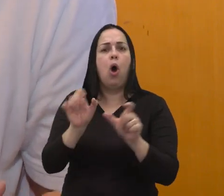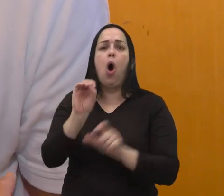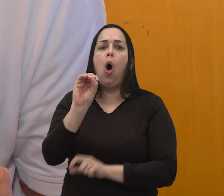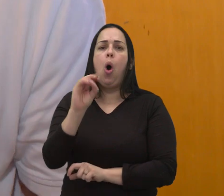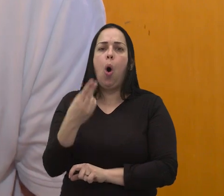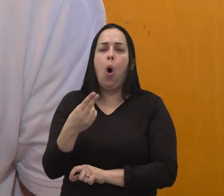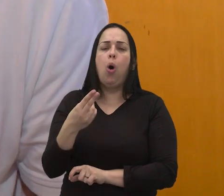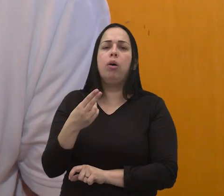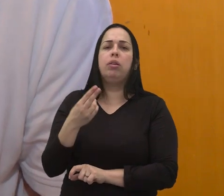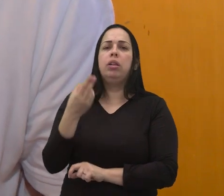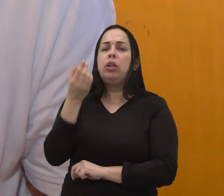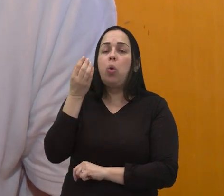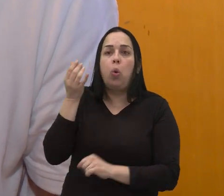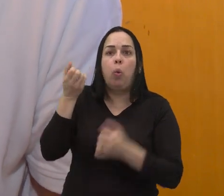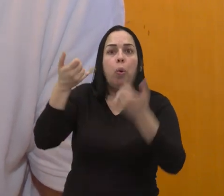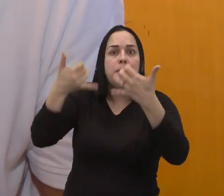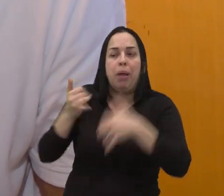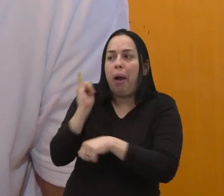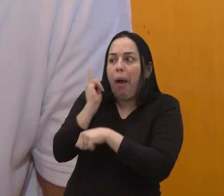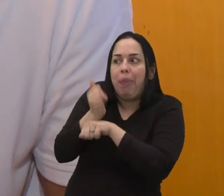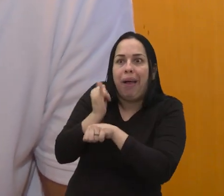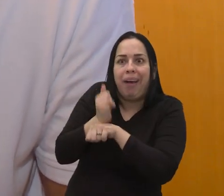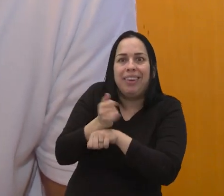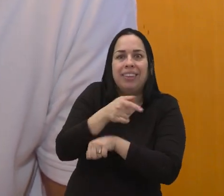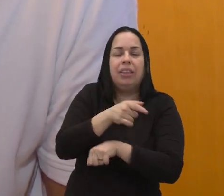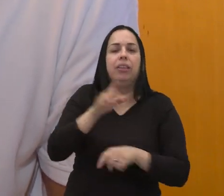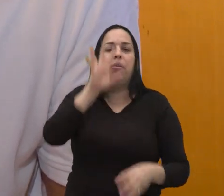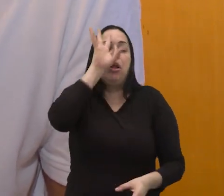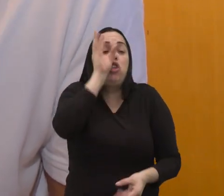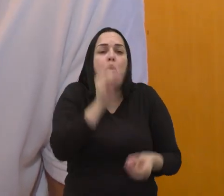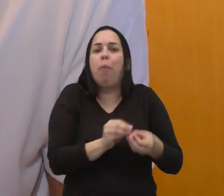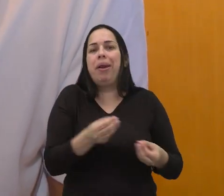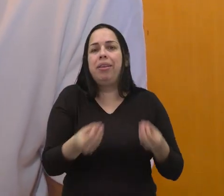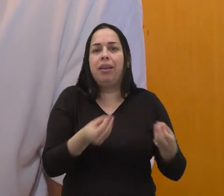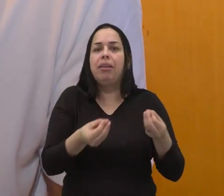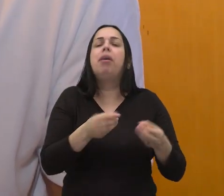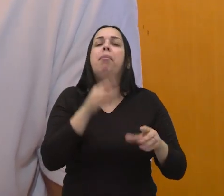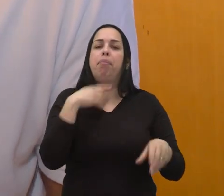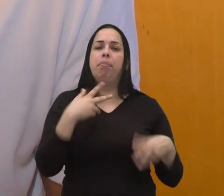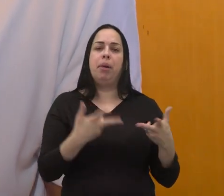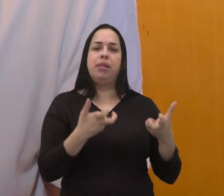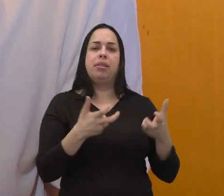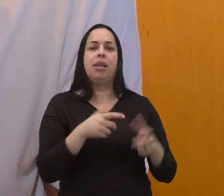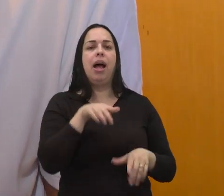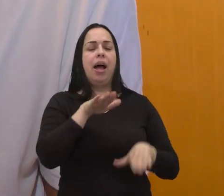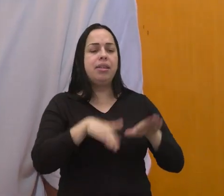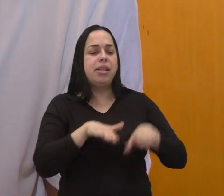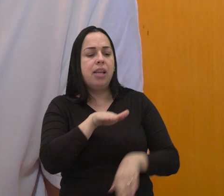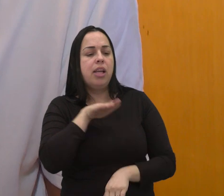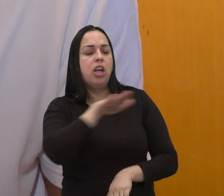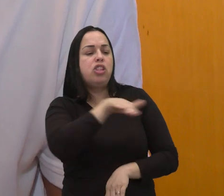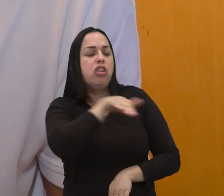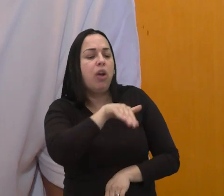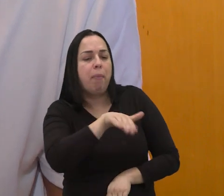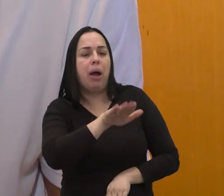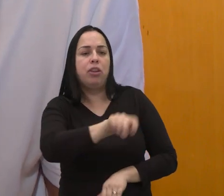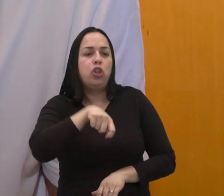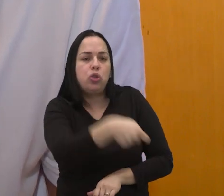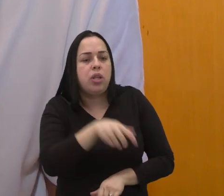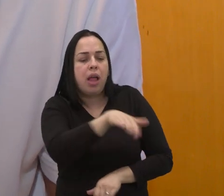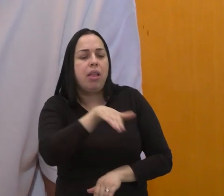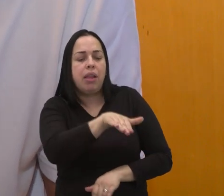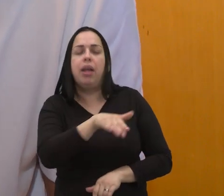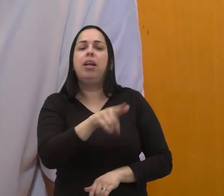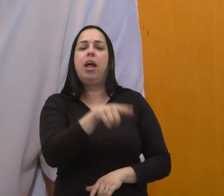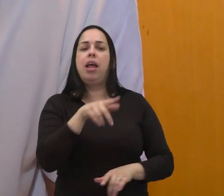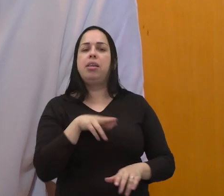ou fazer narrativas, e também na parte compreensiva. Crianças que não respondem ao nome, crianças que não